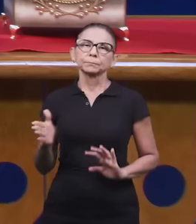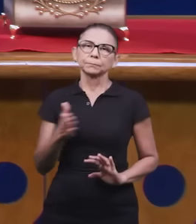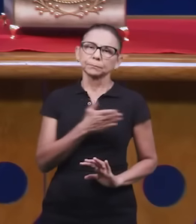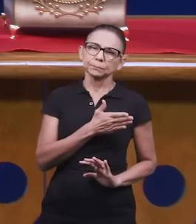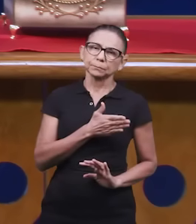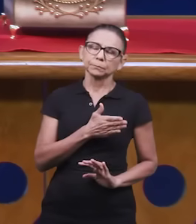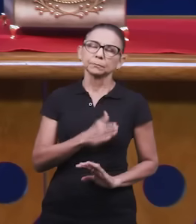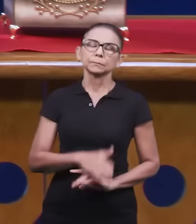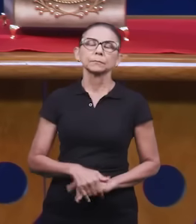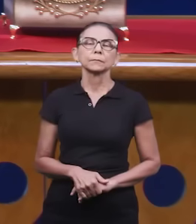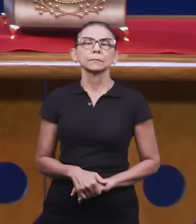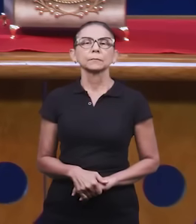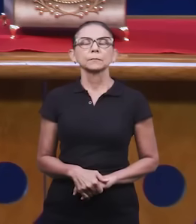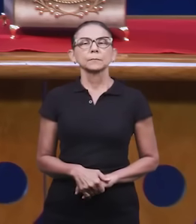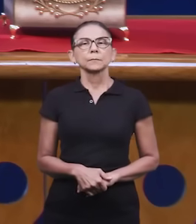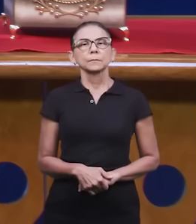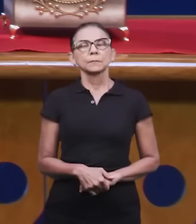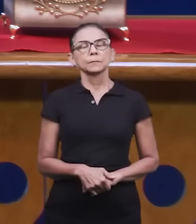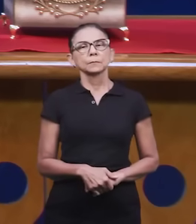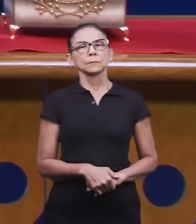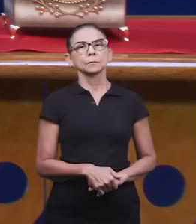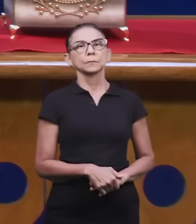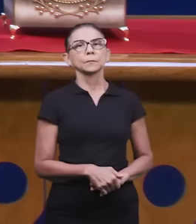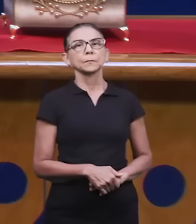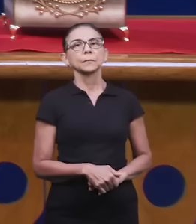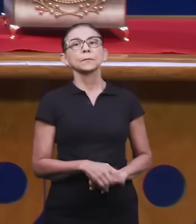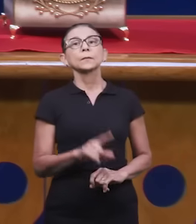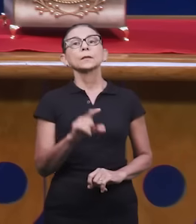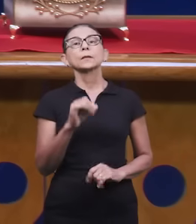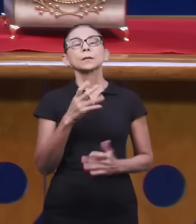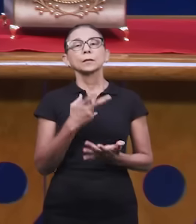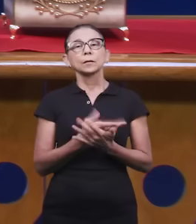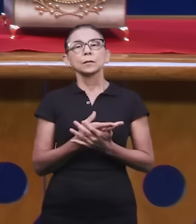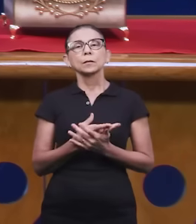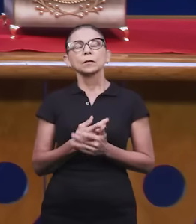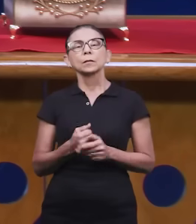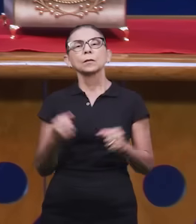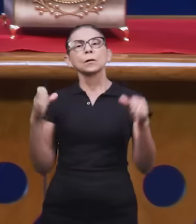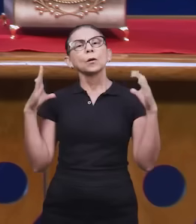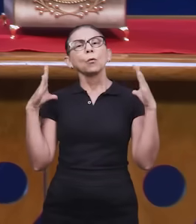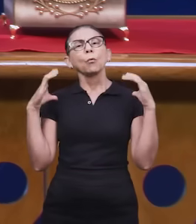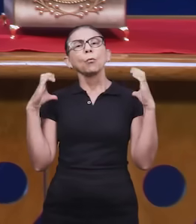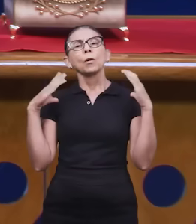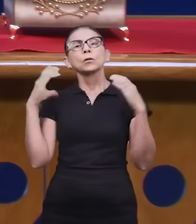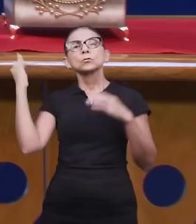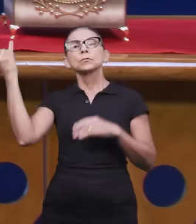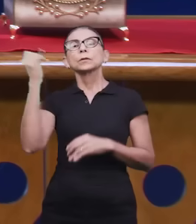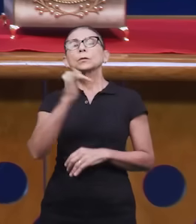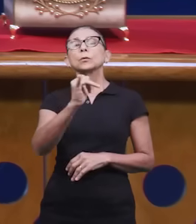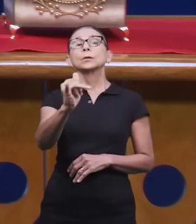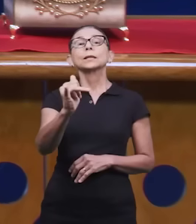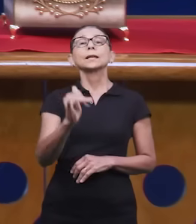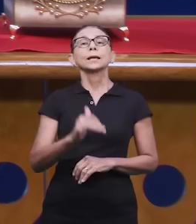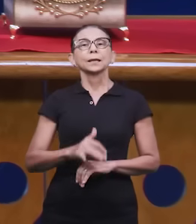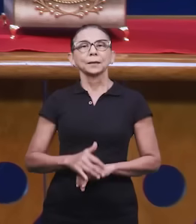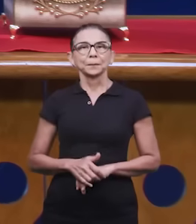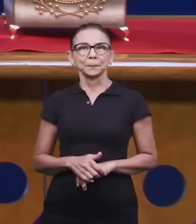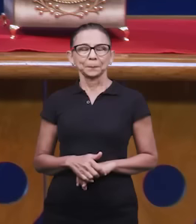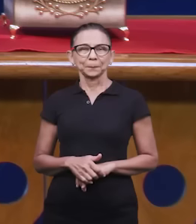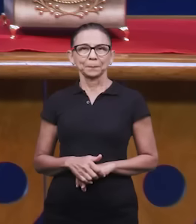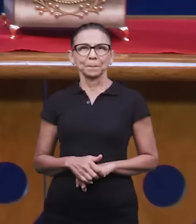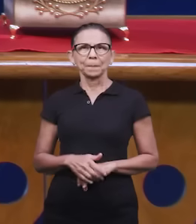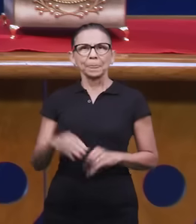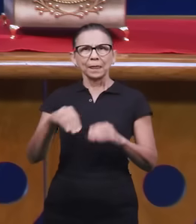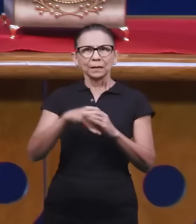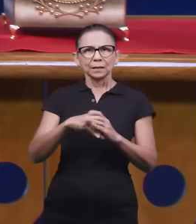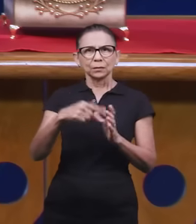Pode passar o próximo. Então, o que o anjo Gabriel falou com Daniel? O